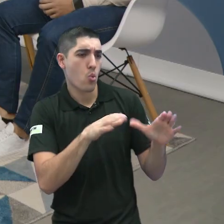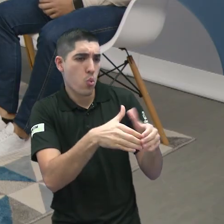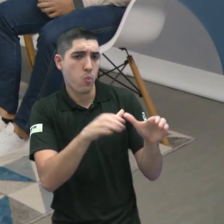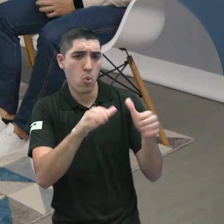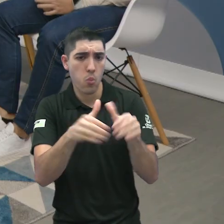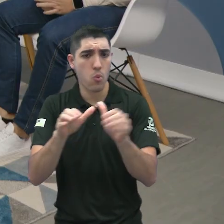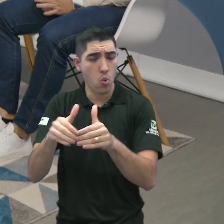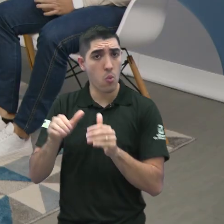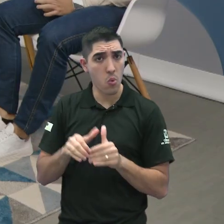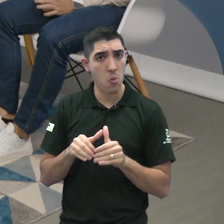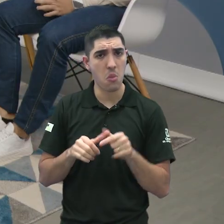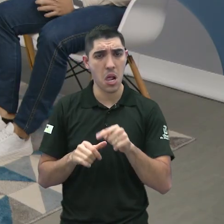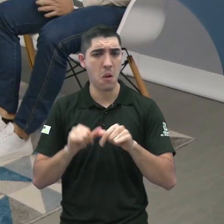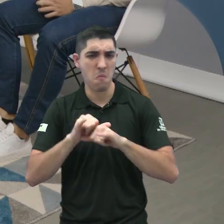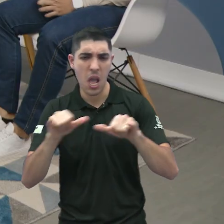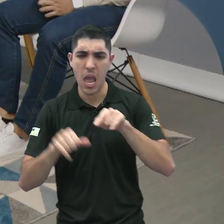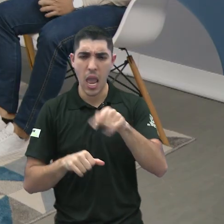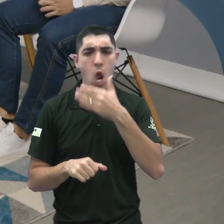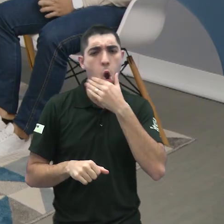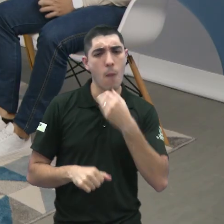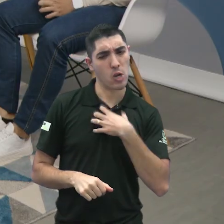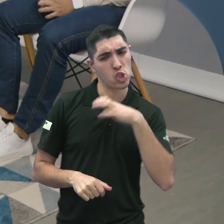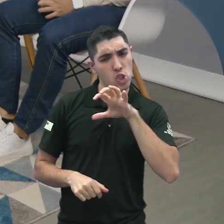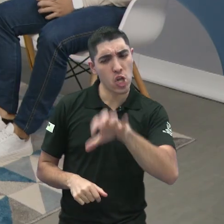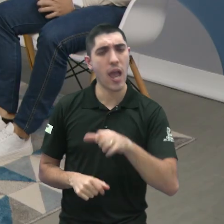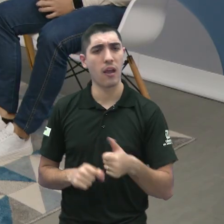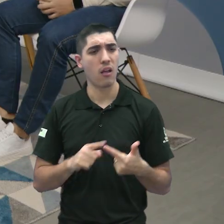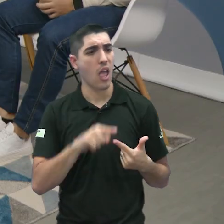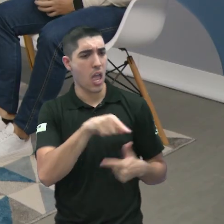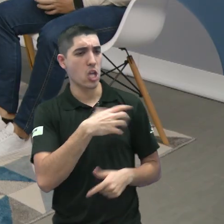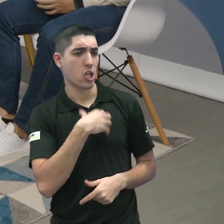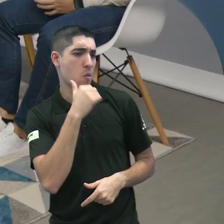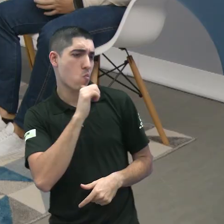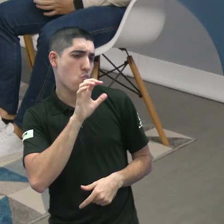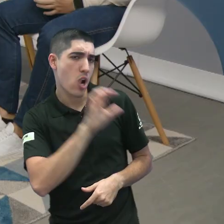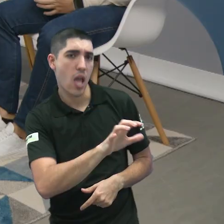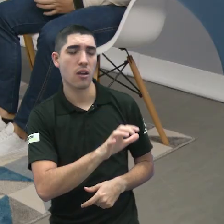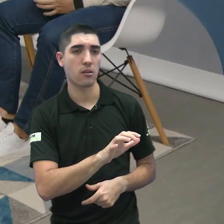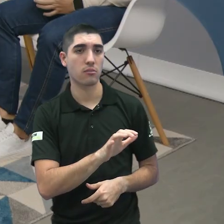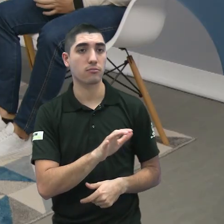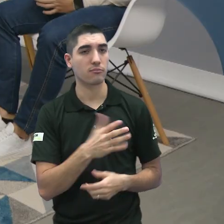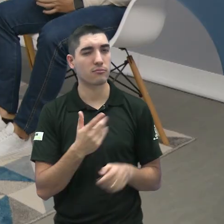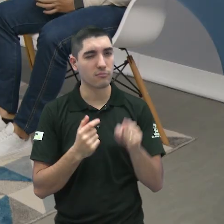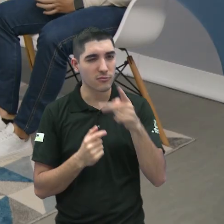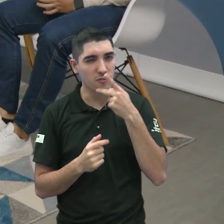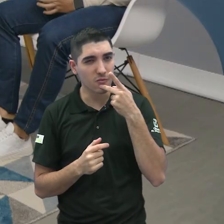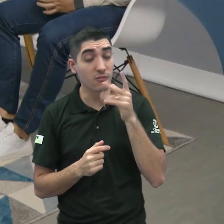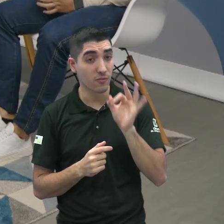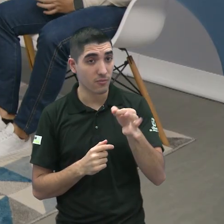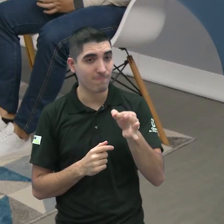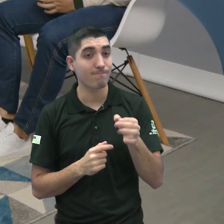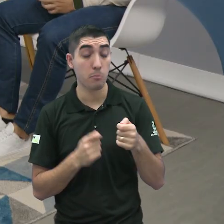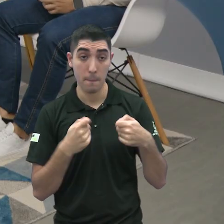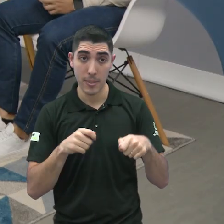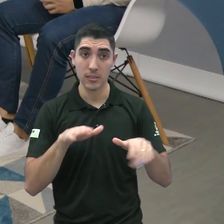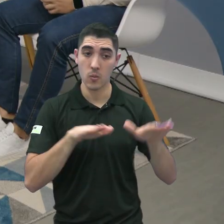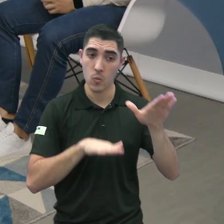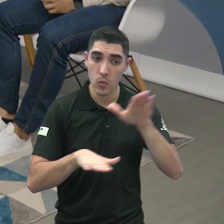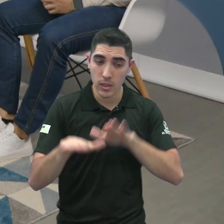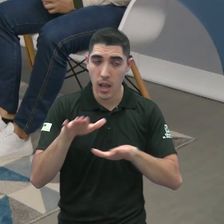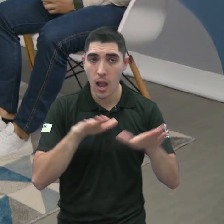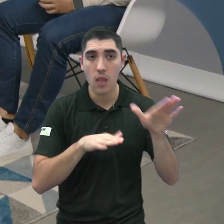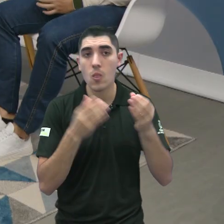muitos grupos mesmo, né, pregando, isso é o papel de um homem, isso é o papel de uma mulher. E, mais uma vez, como você falou, a gente tem de ter